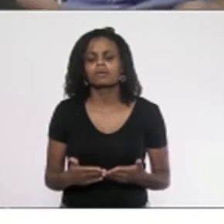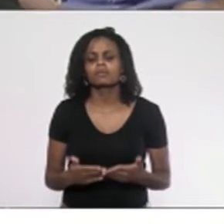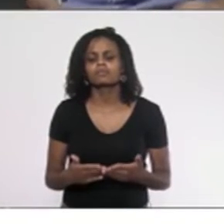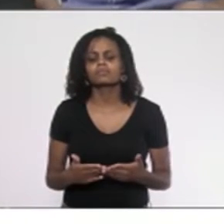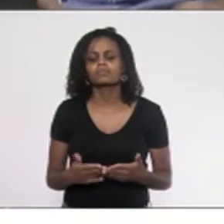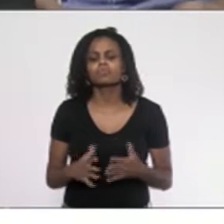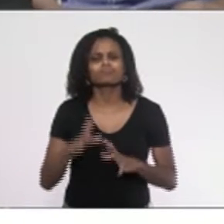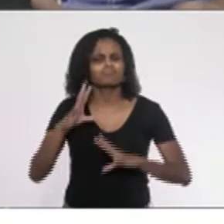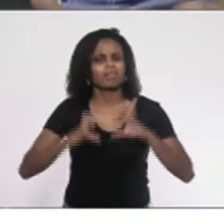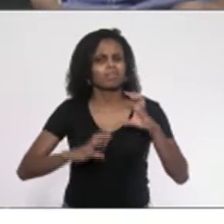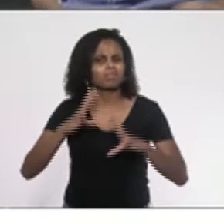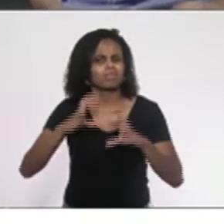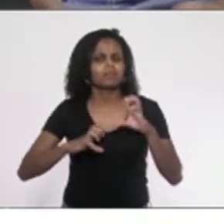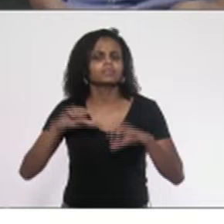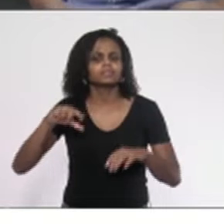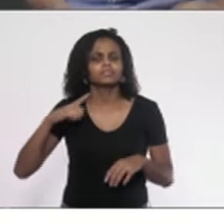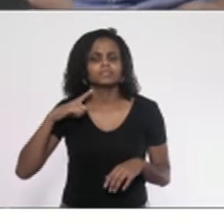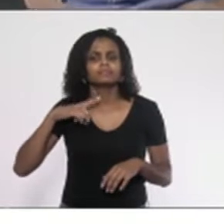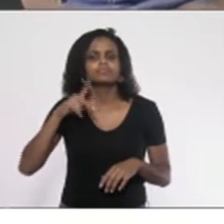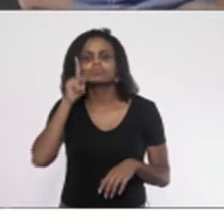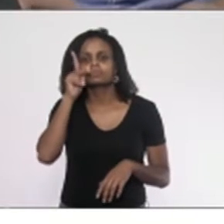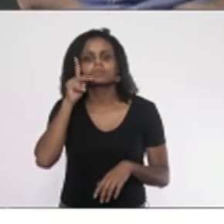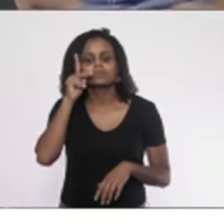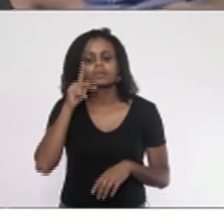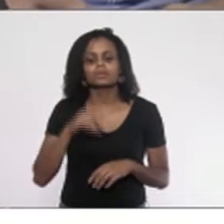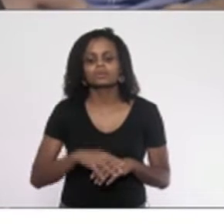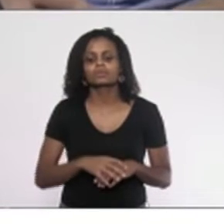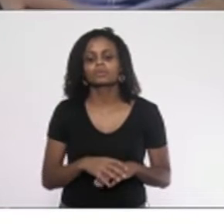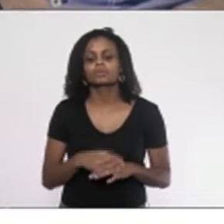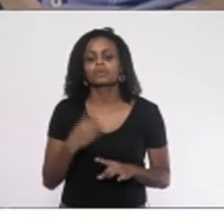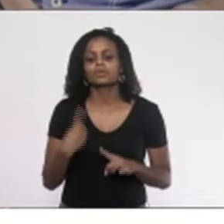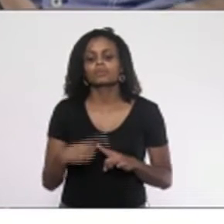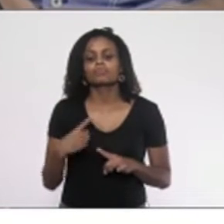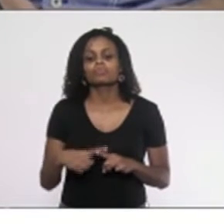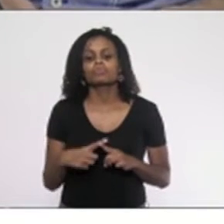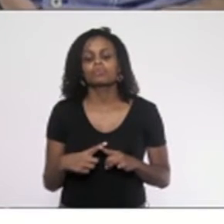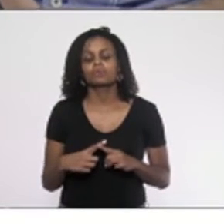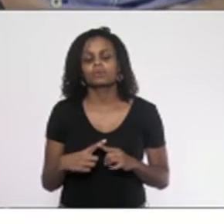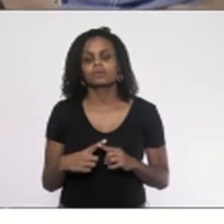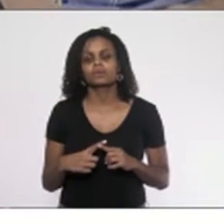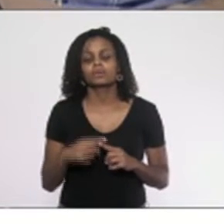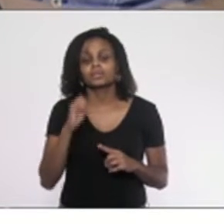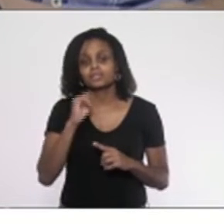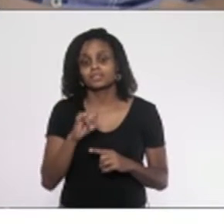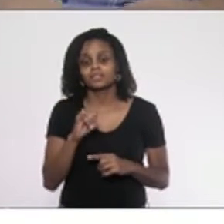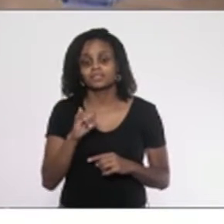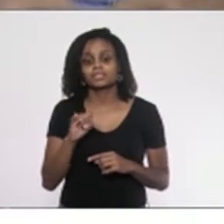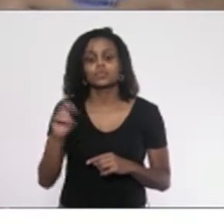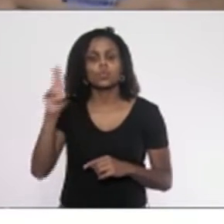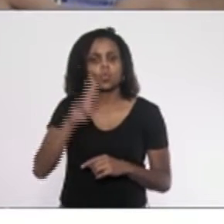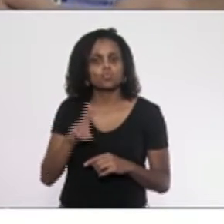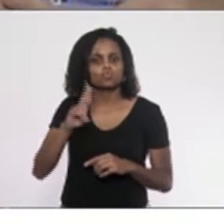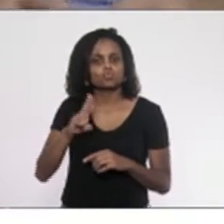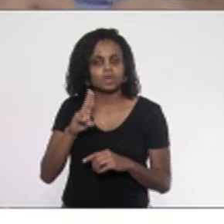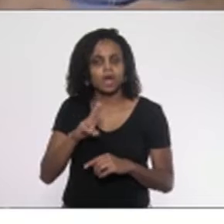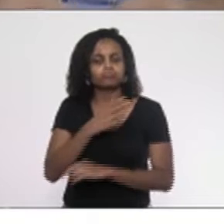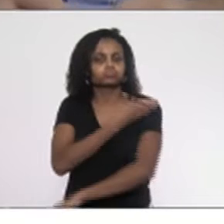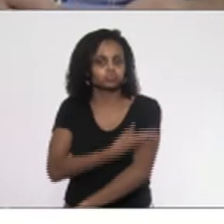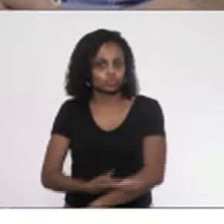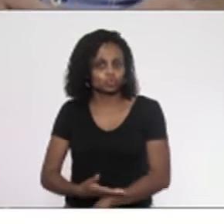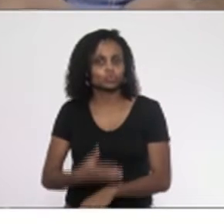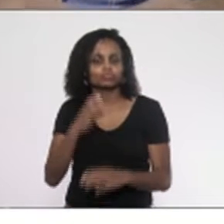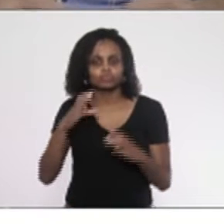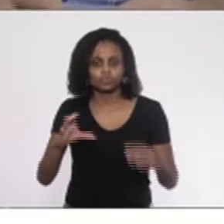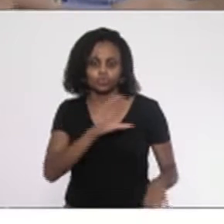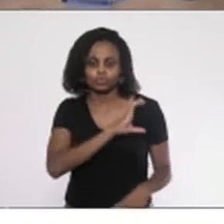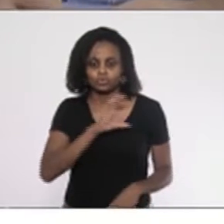grave contenda no plenário da Assembleia, justamente pelo fato de que, ao se usar o costume numa das comissões,